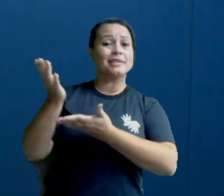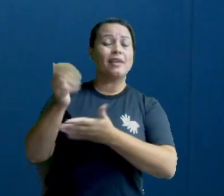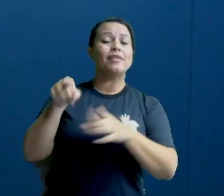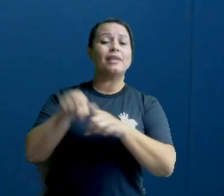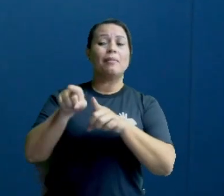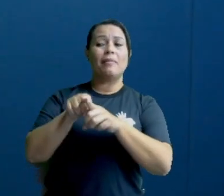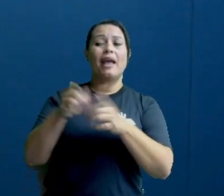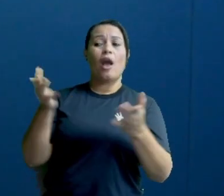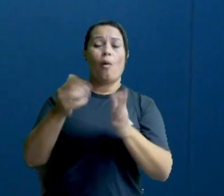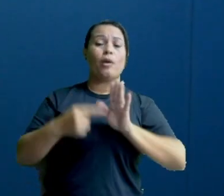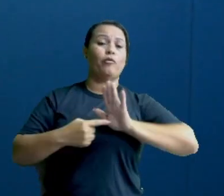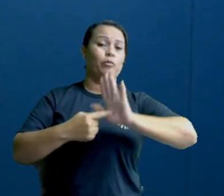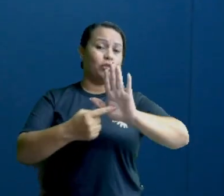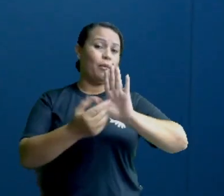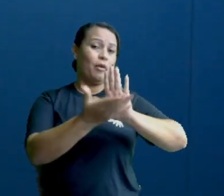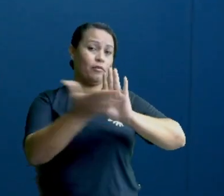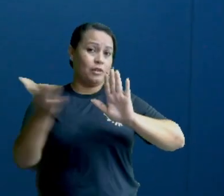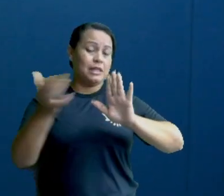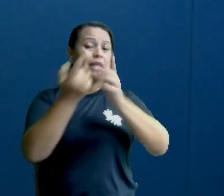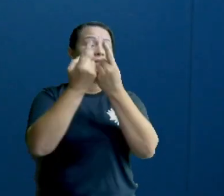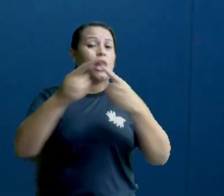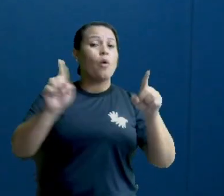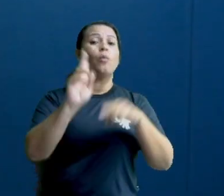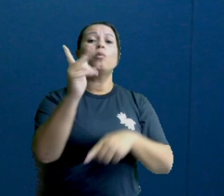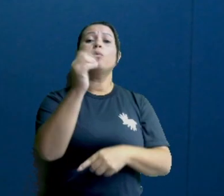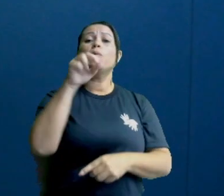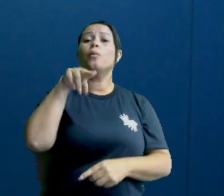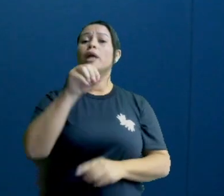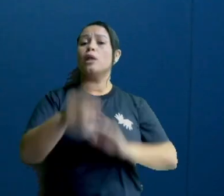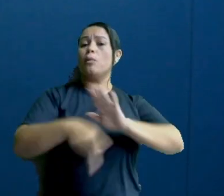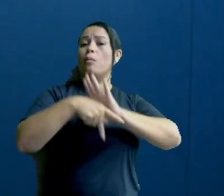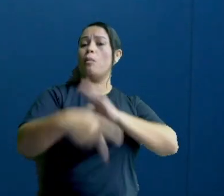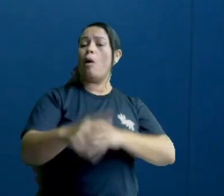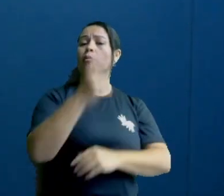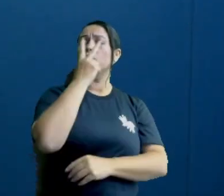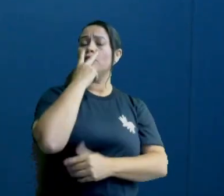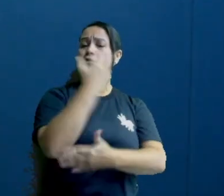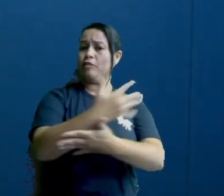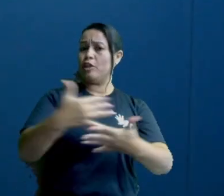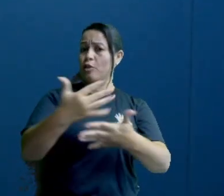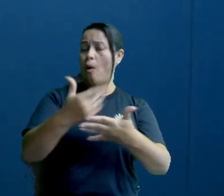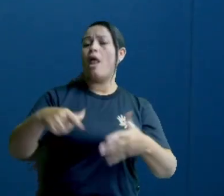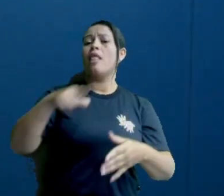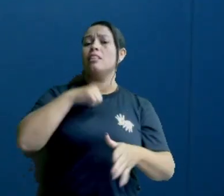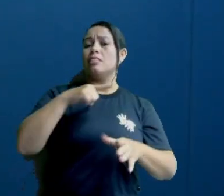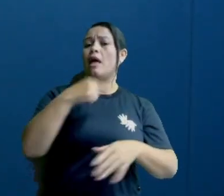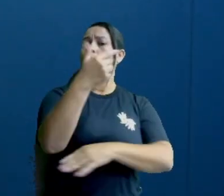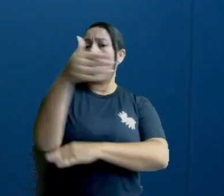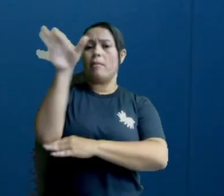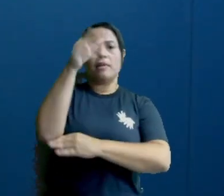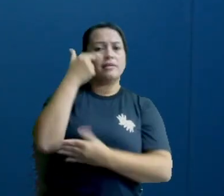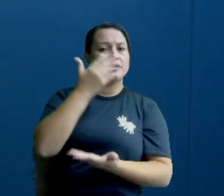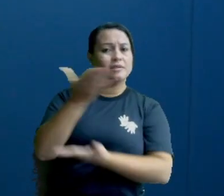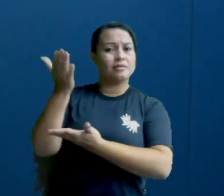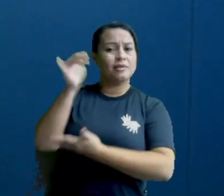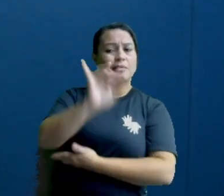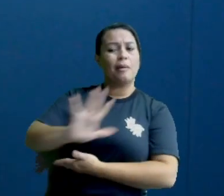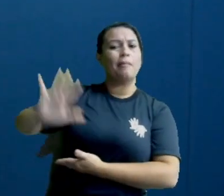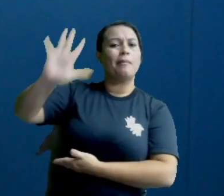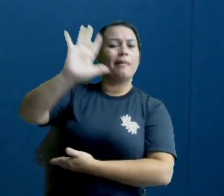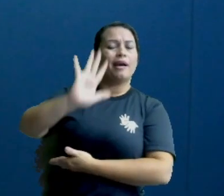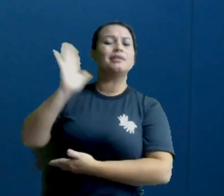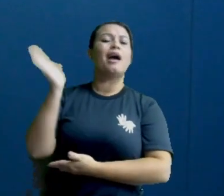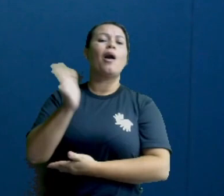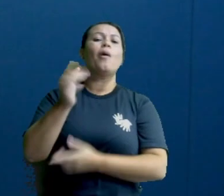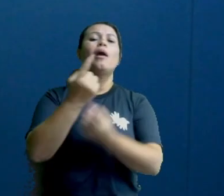Esse que eu trouxe agora para vocês são o hino, tá? É o hino da nossa cidade. Eu trouxe a bandeira, vocês já viram a nossa bandeira.